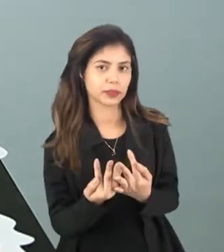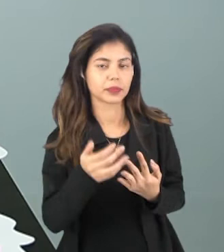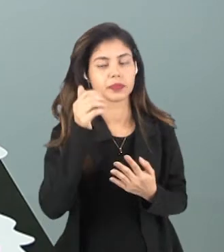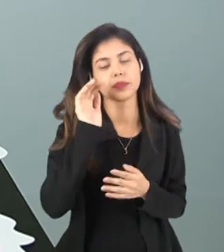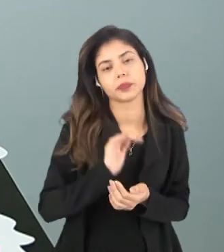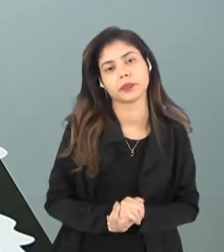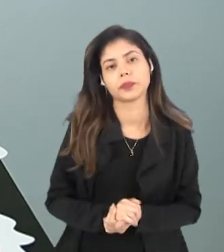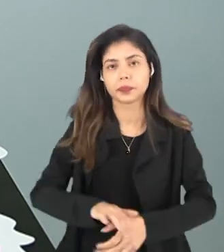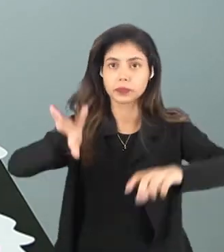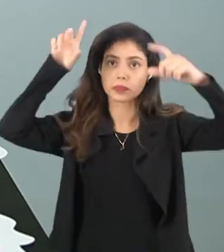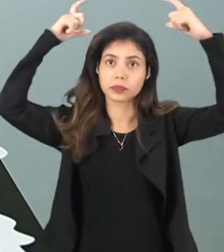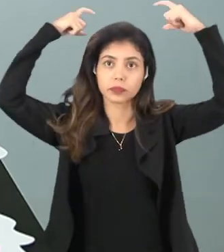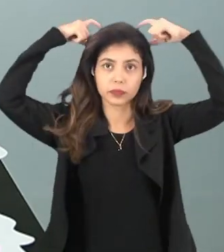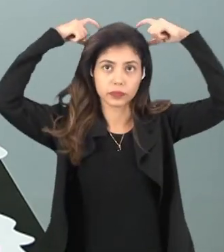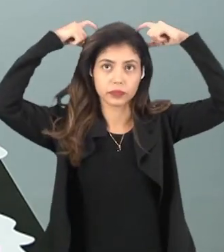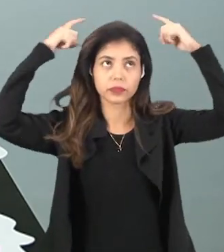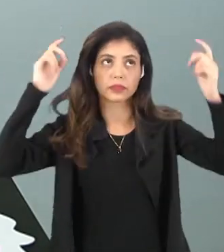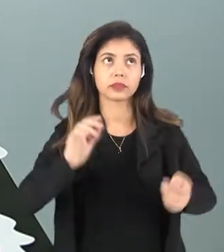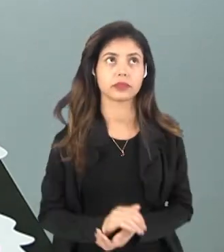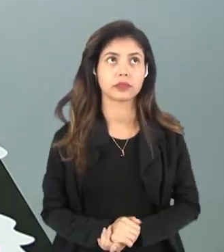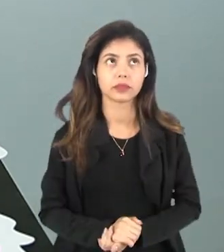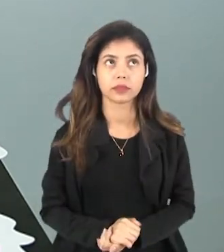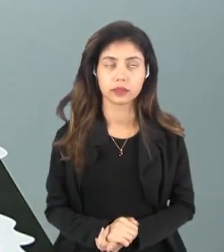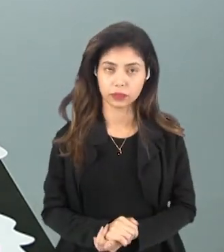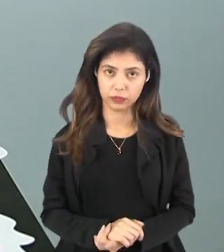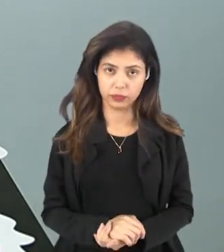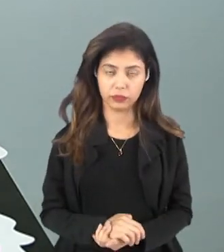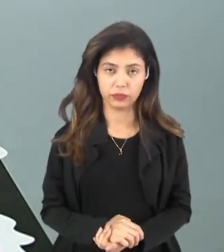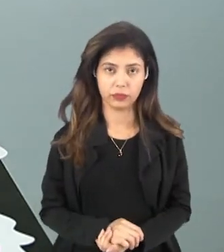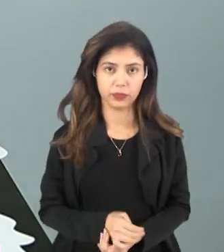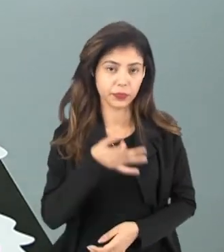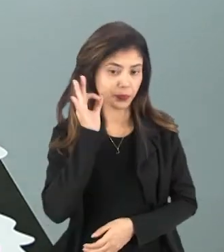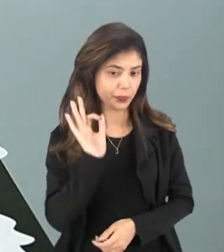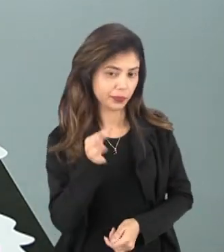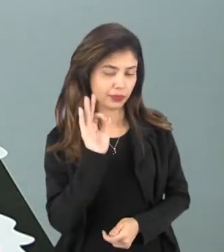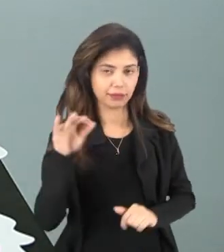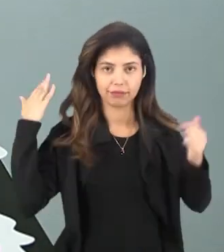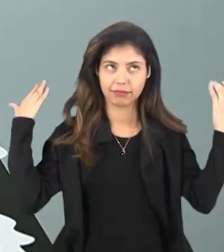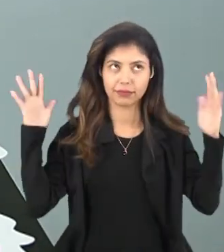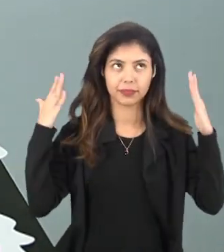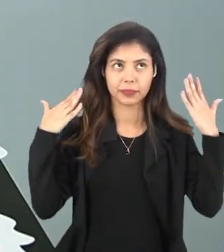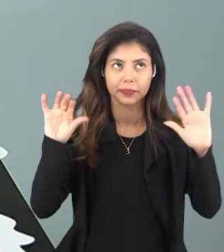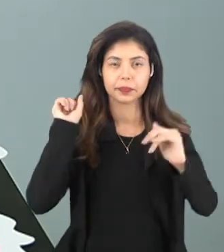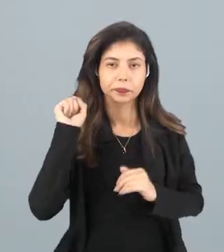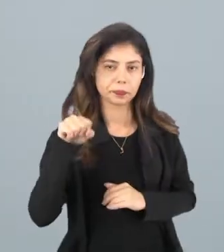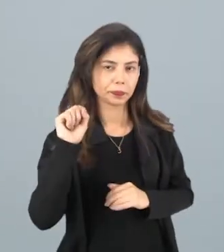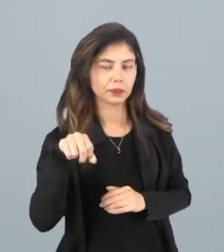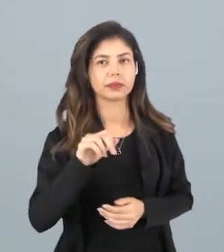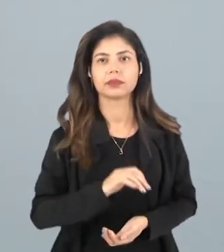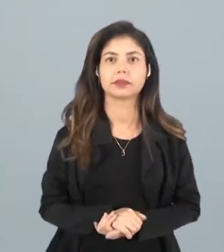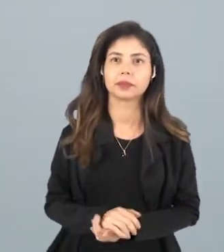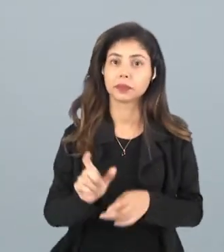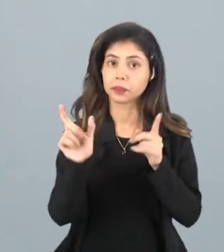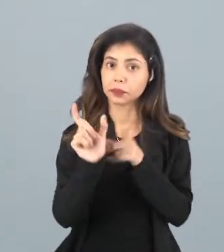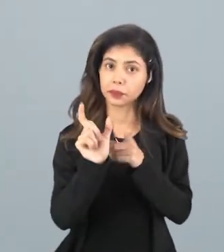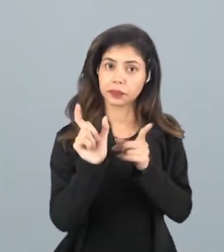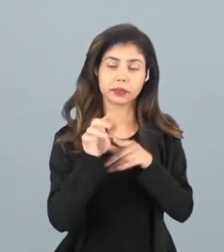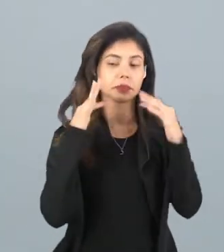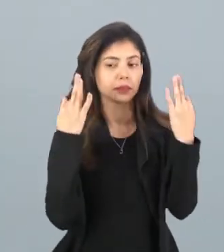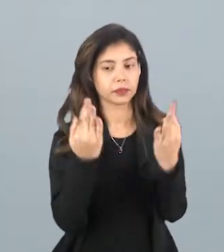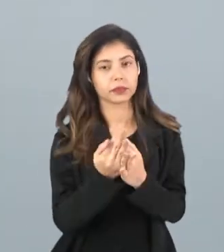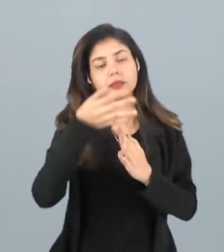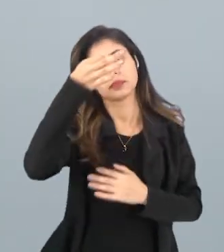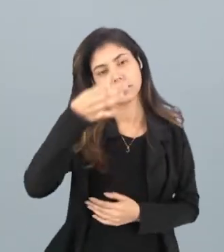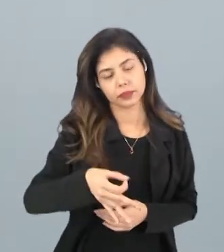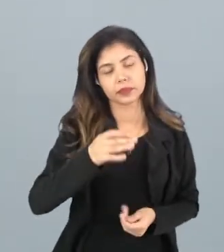que é da da família ou sou tá correto essa palavra família